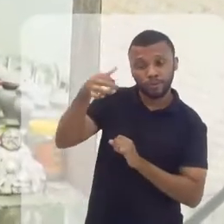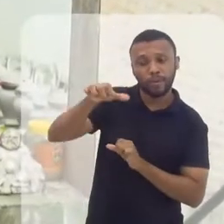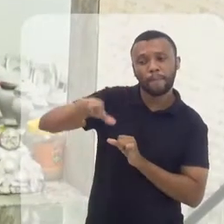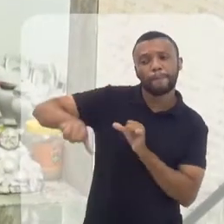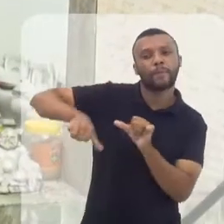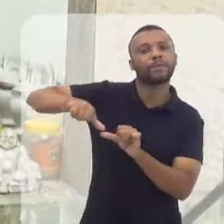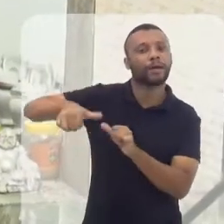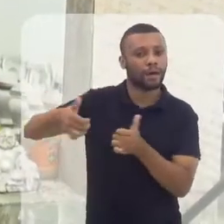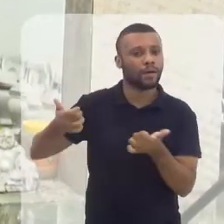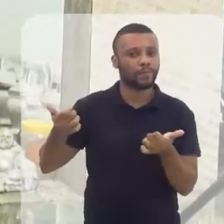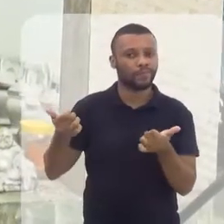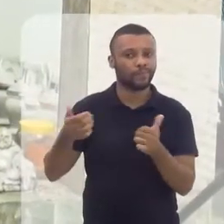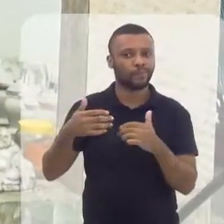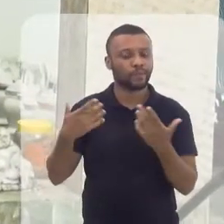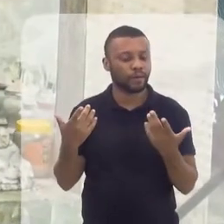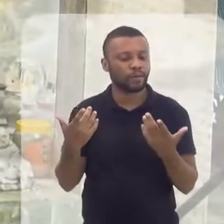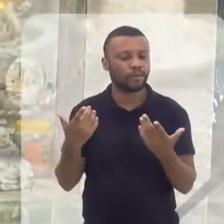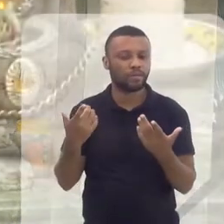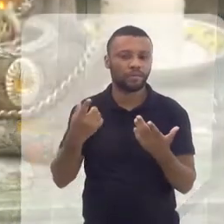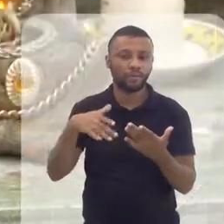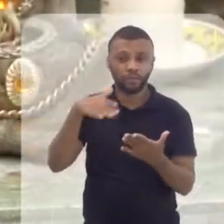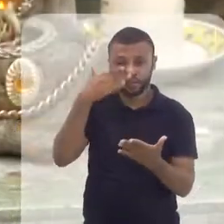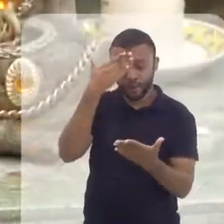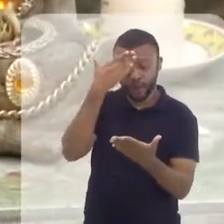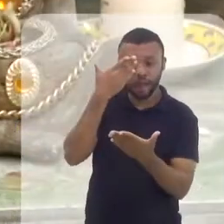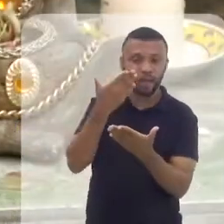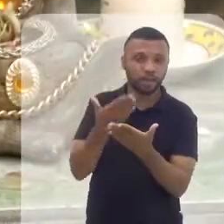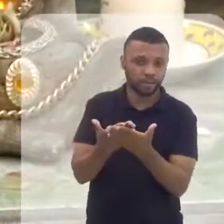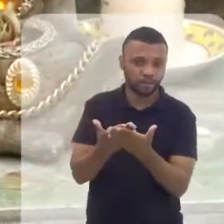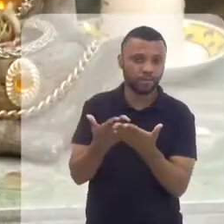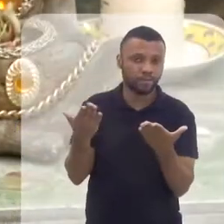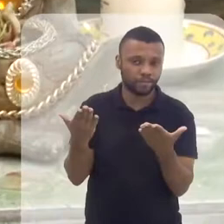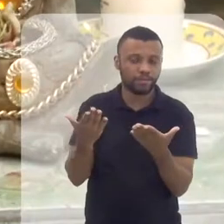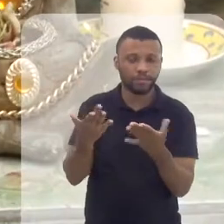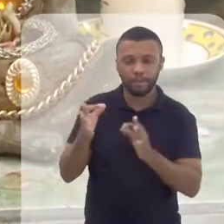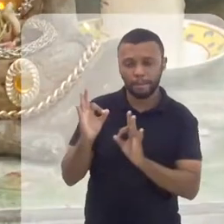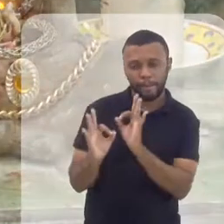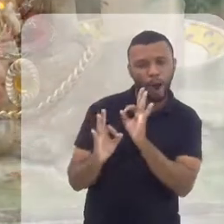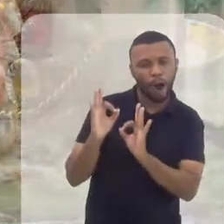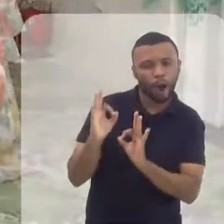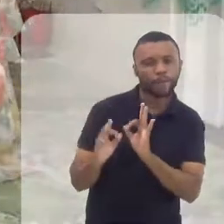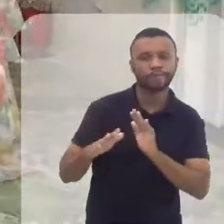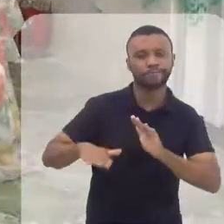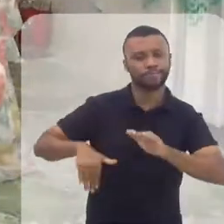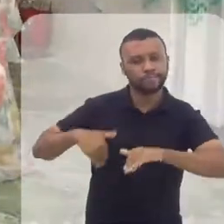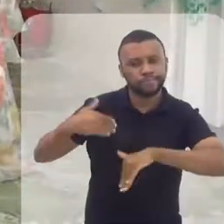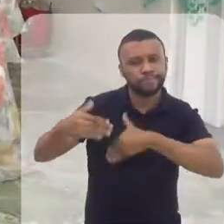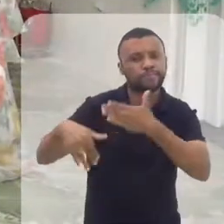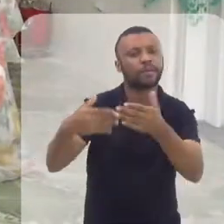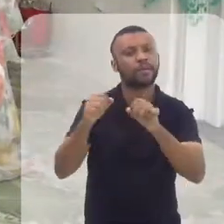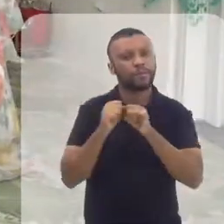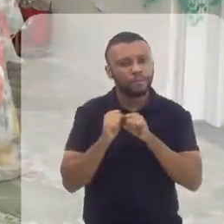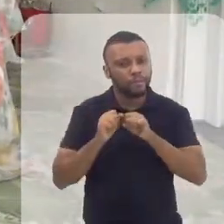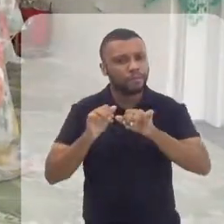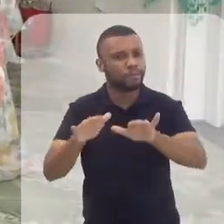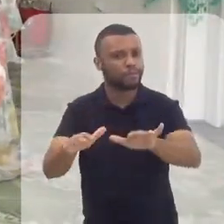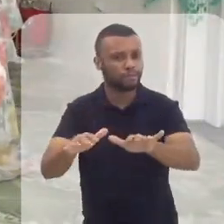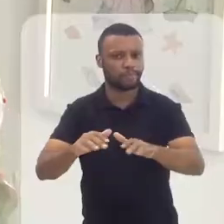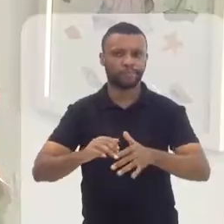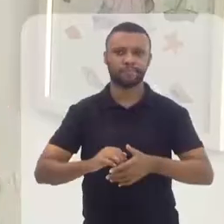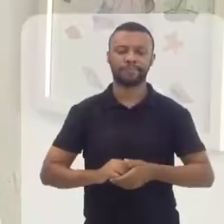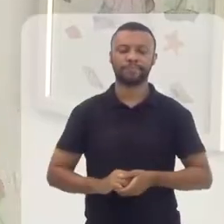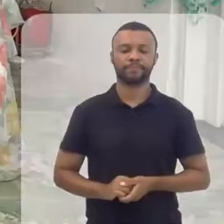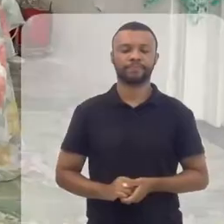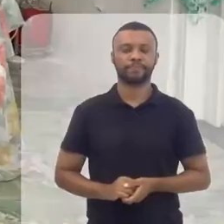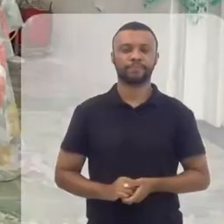o futuro. Certo. Né? Então, no Maktub, não acredito. Tá? Eu acredito que você pode crescendo, evoluindo e expandindo, seguindo